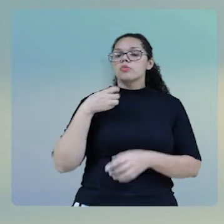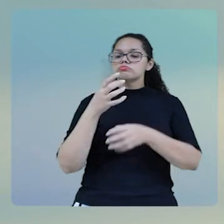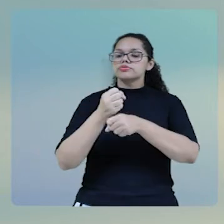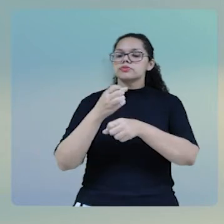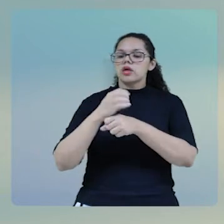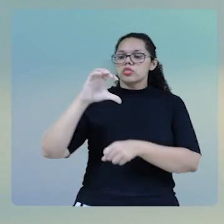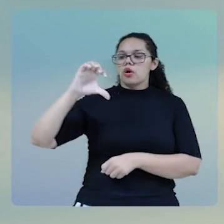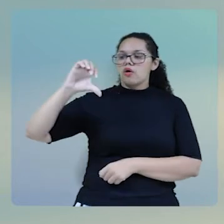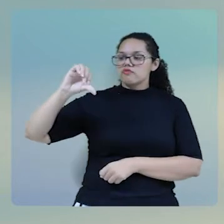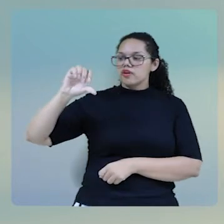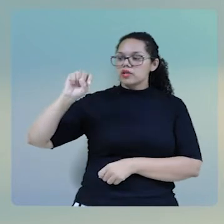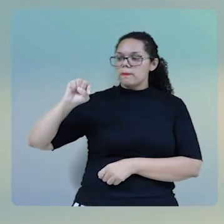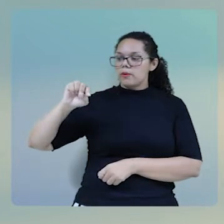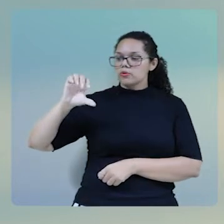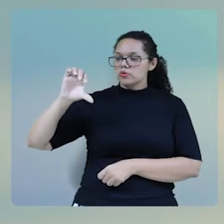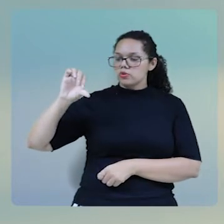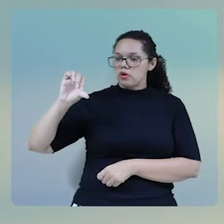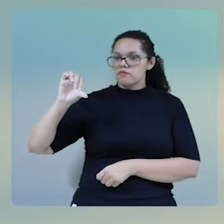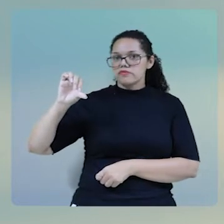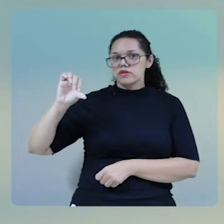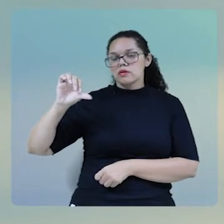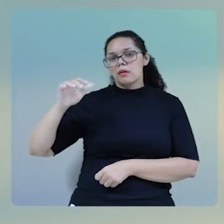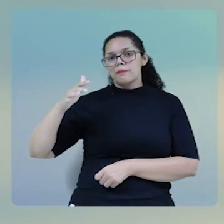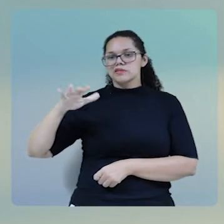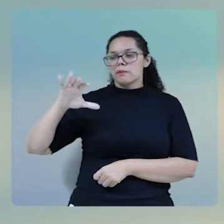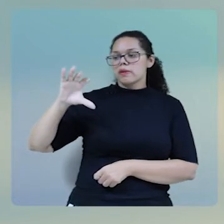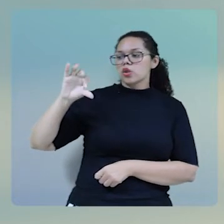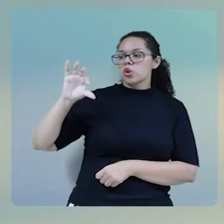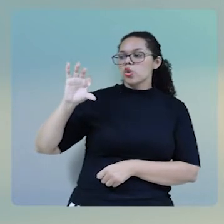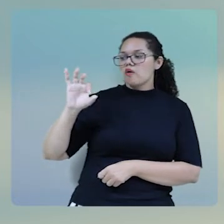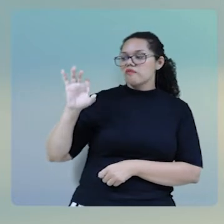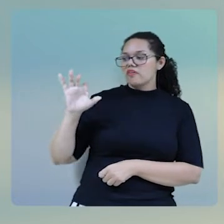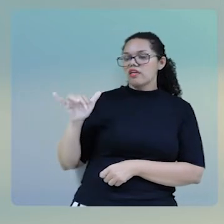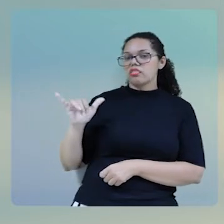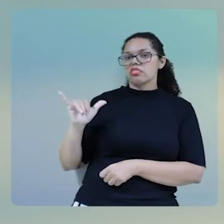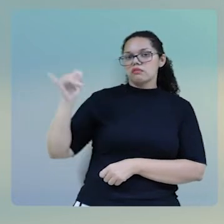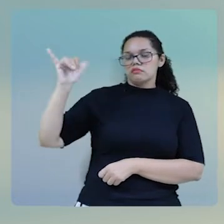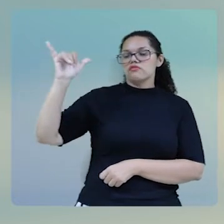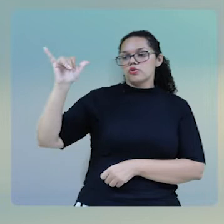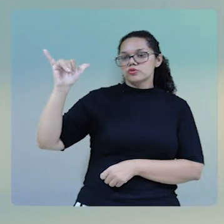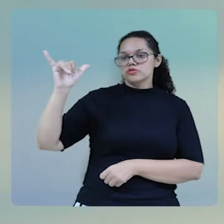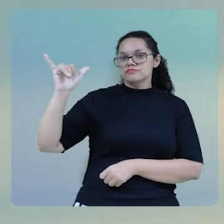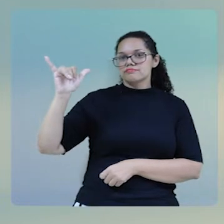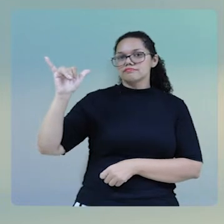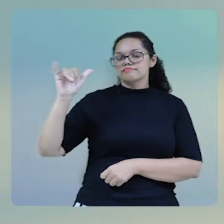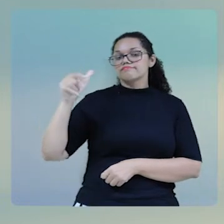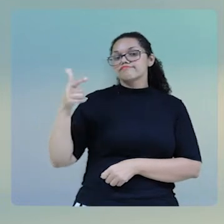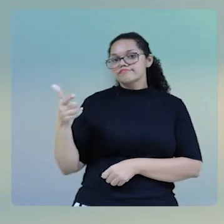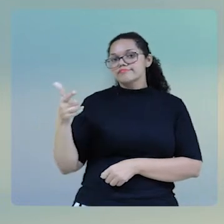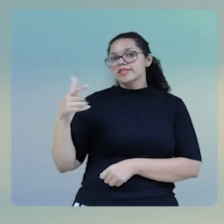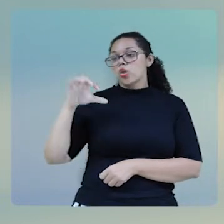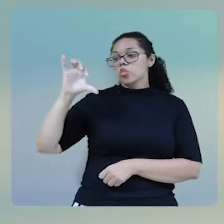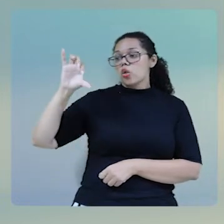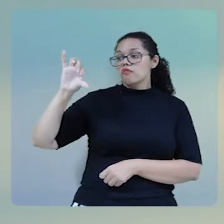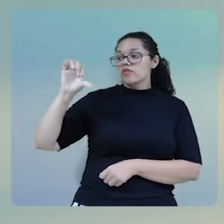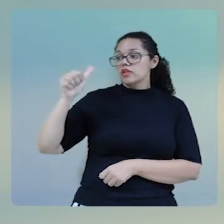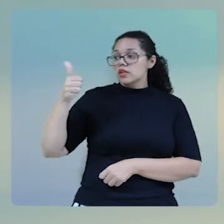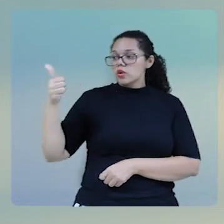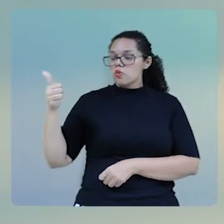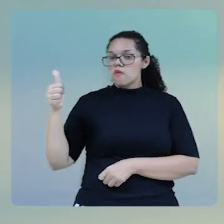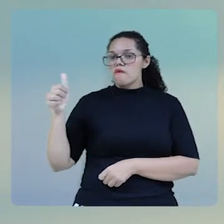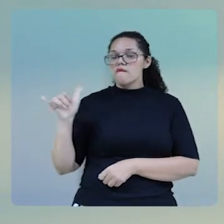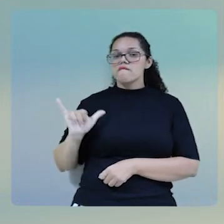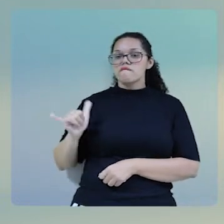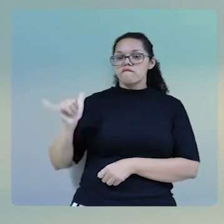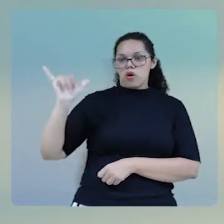90,99, ou seja, praticamente 91 volts. Então a voltagem da televisão vai ser 91 volts. Agora,